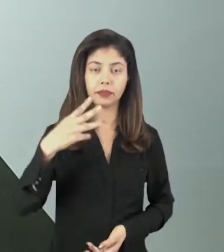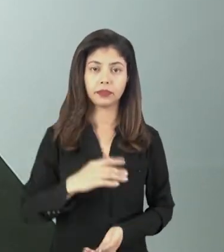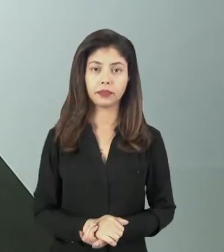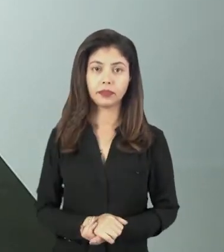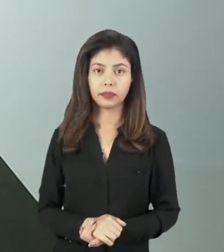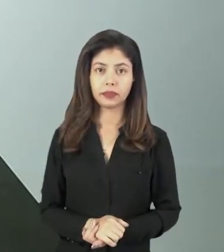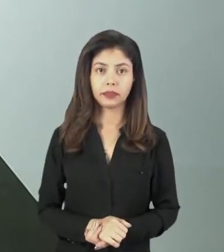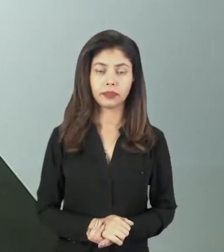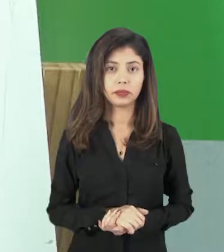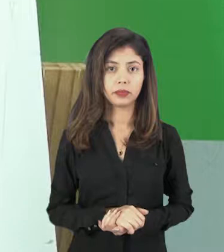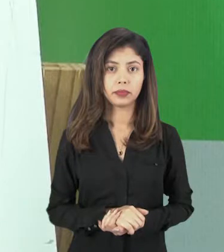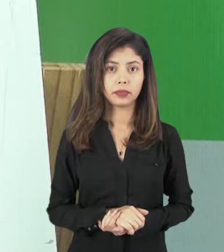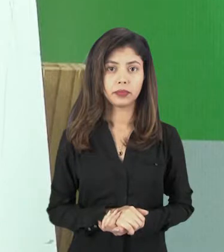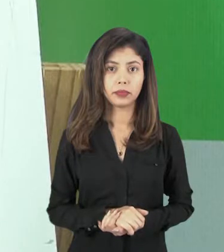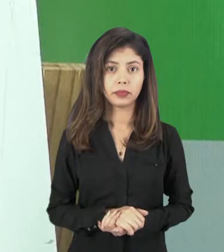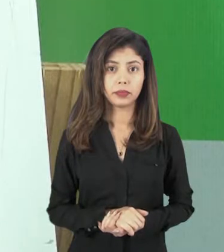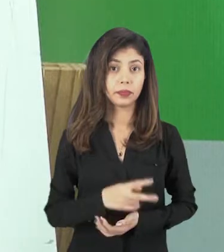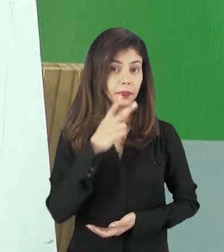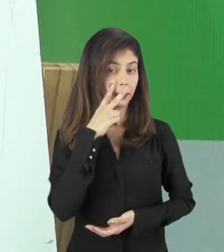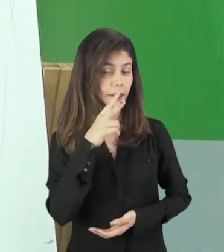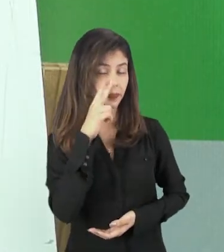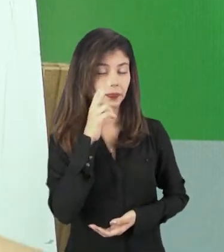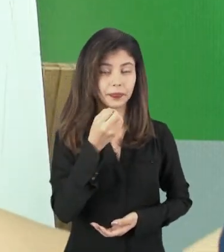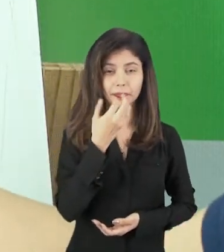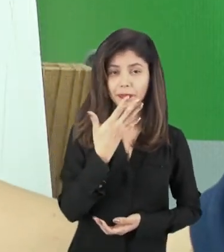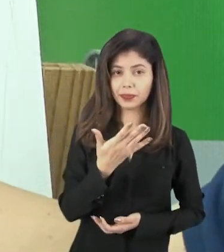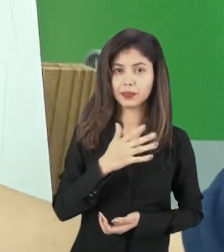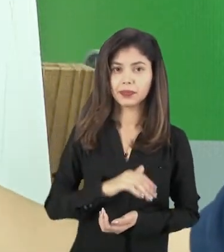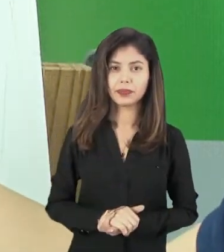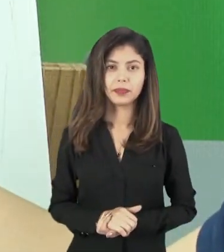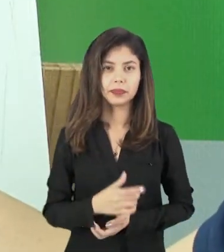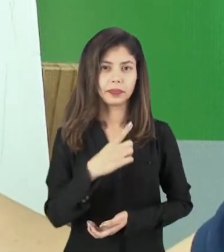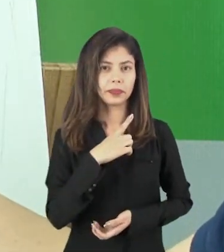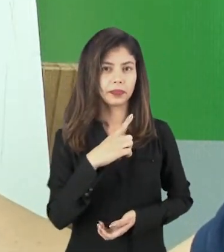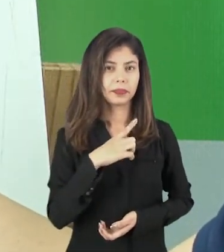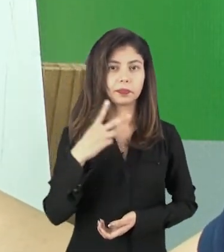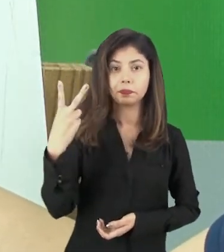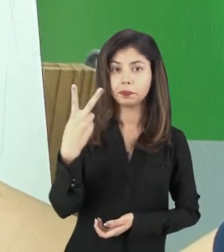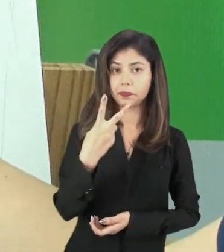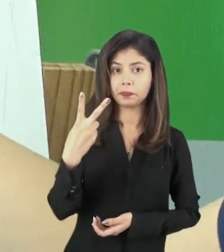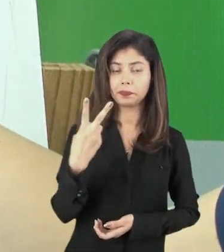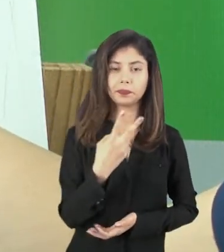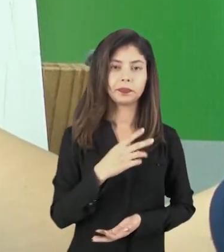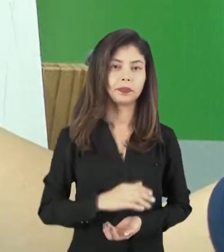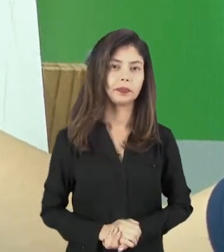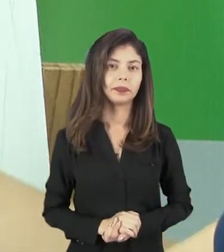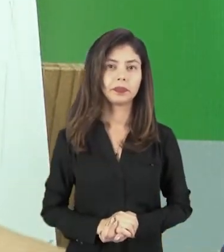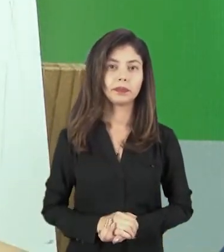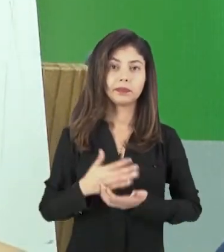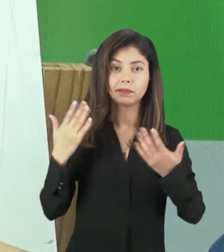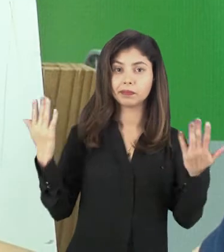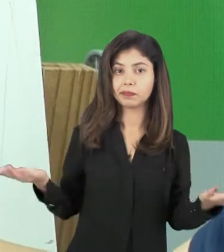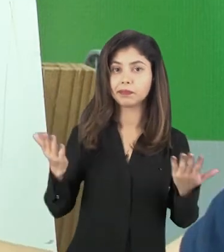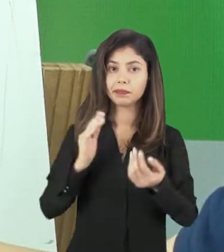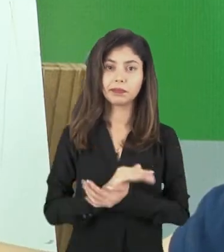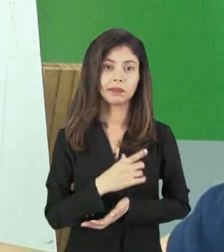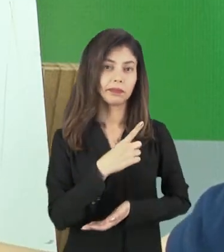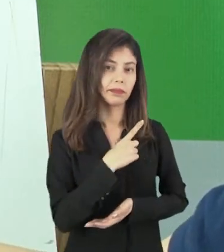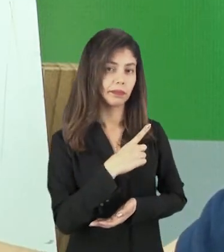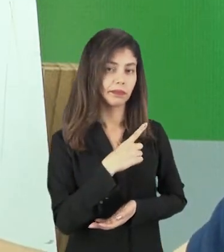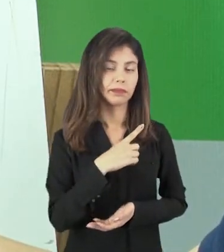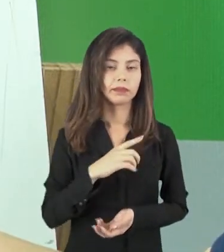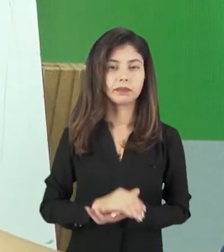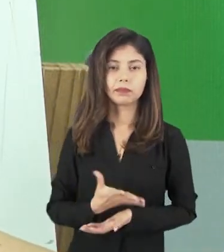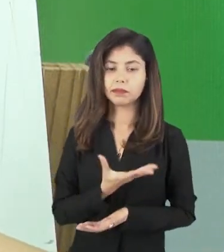fica aqui em cima veja bem Aqui nós temos com dois algarismos né então eu tenho